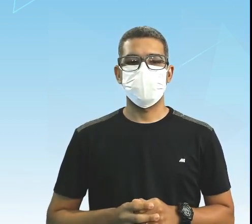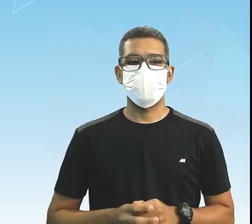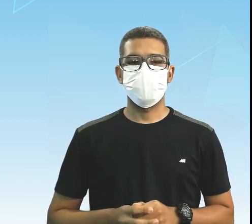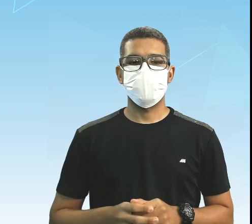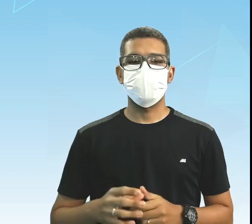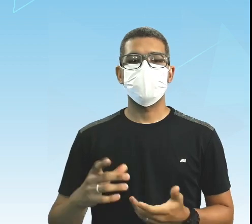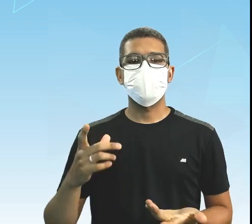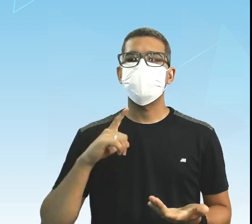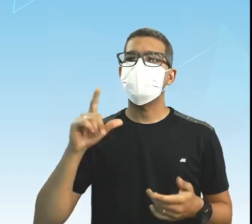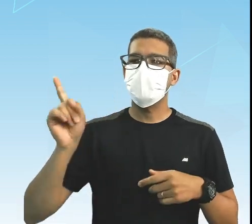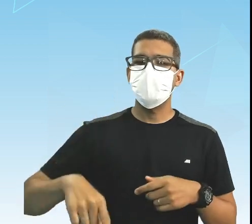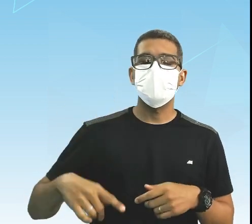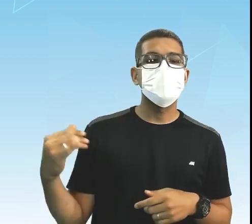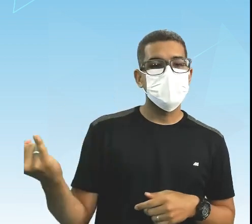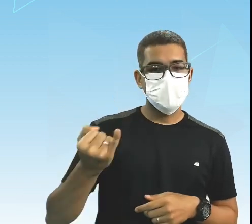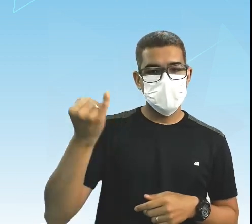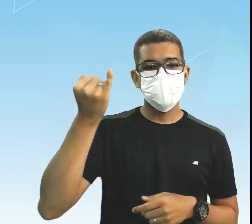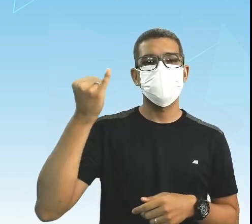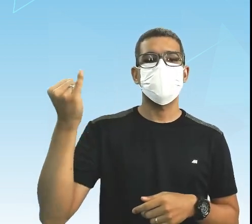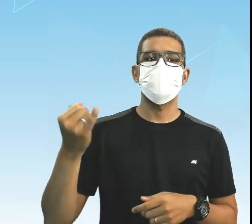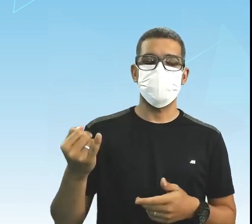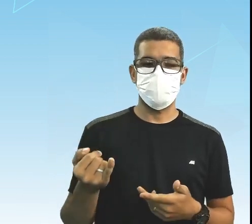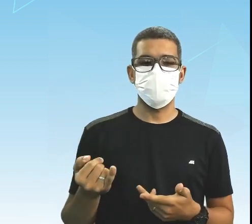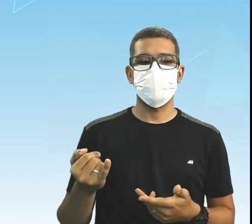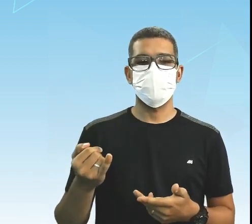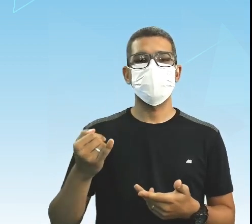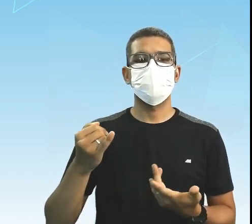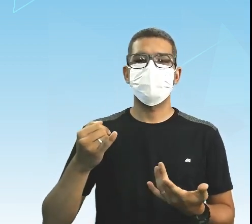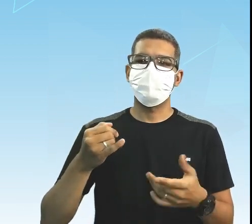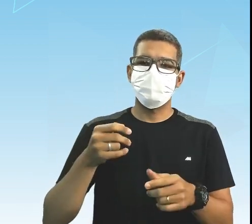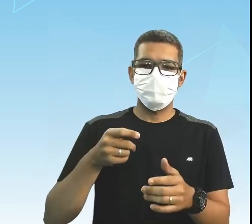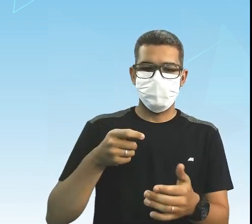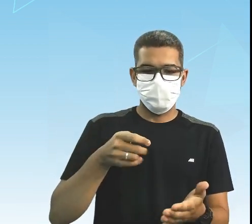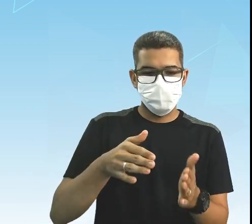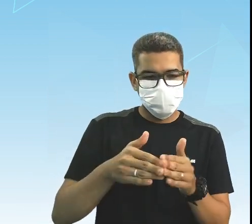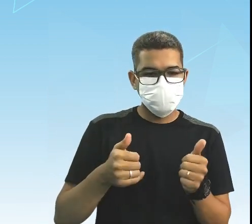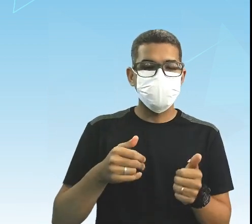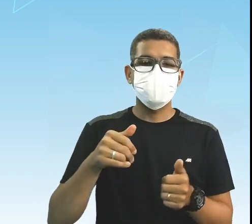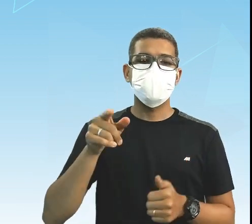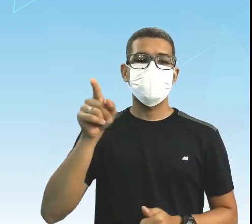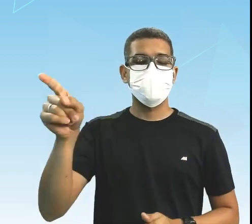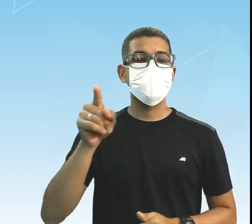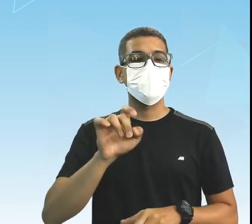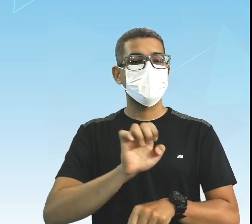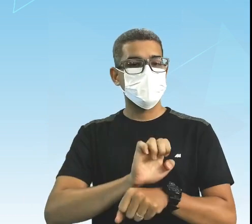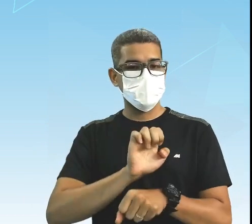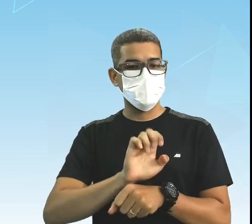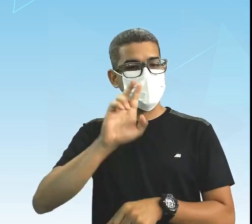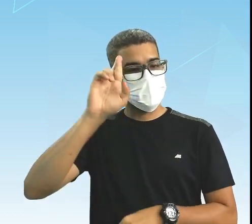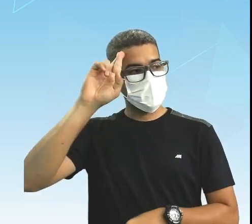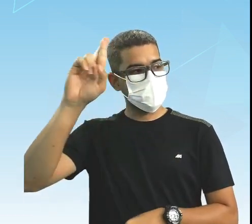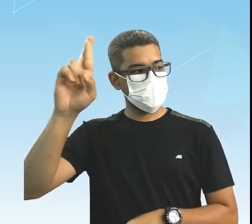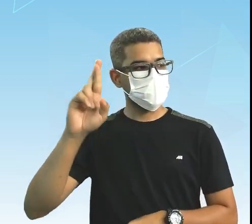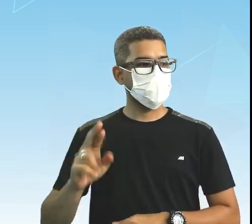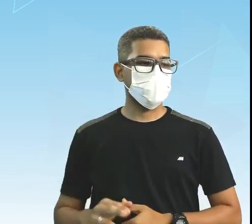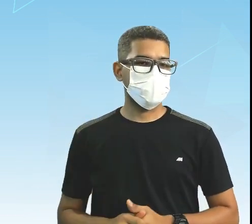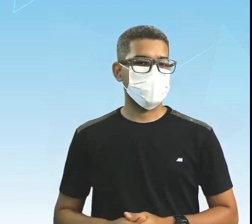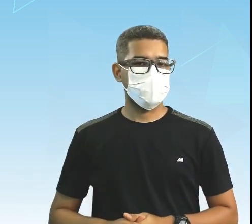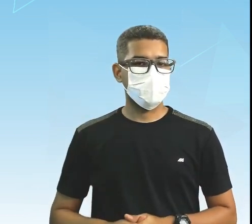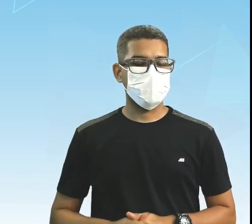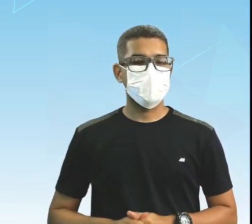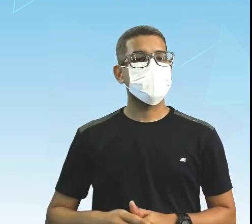fundamental fiscalizar e cobrar. Isso fica responsável o Estado, toda a organização, de